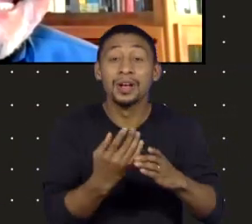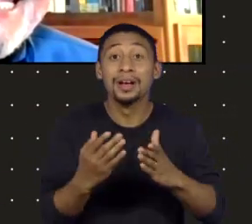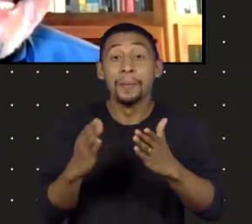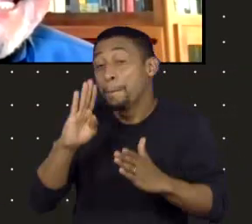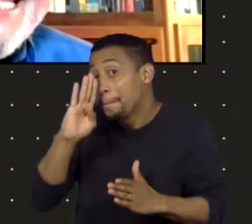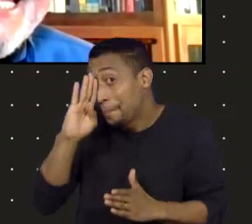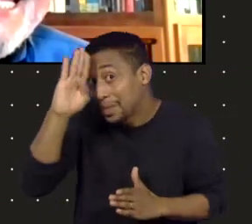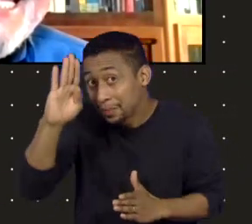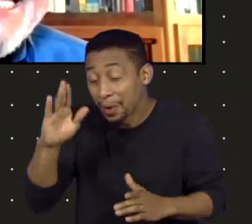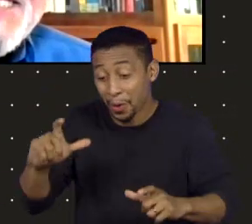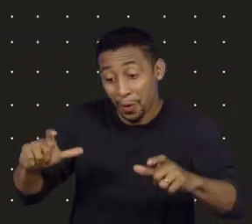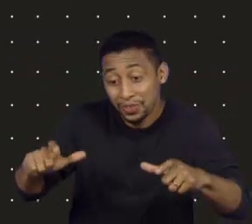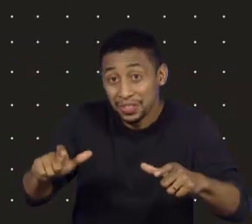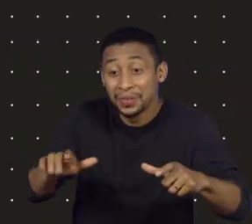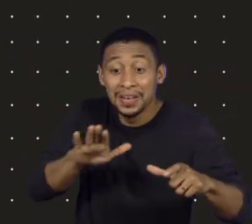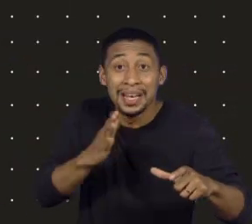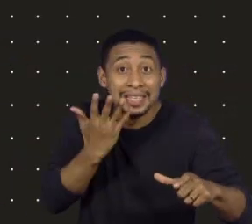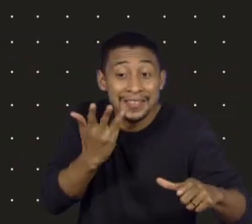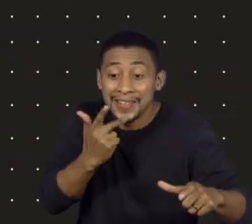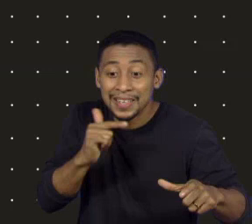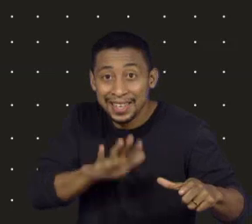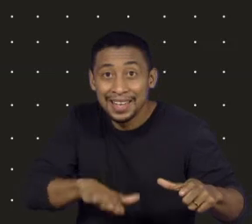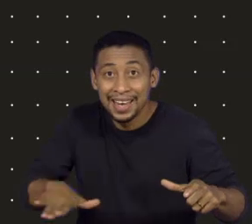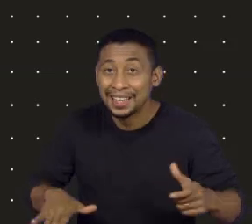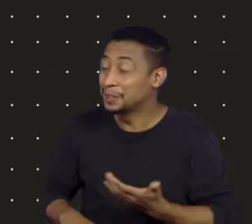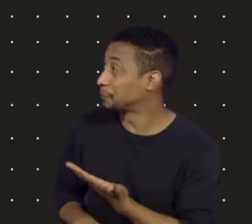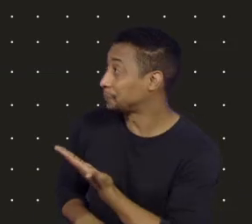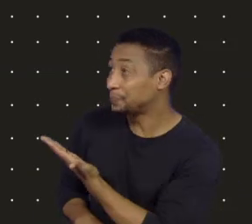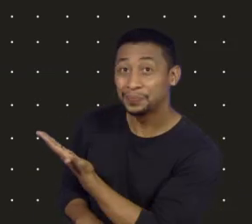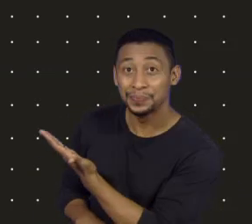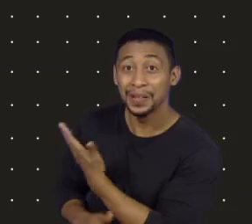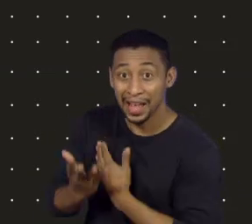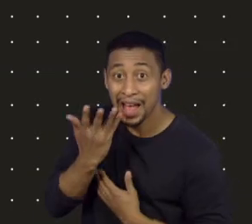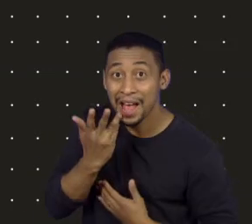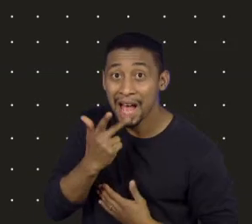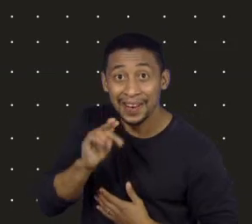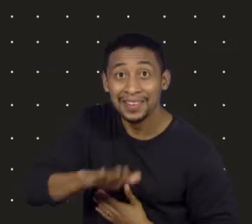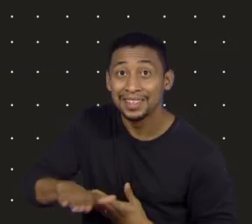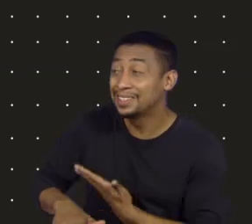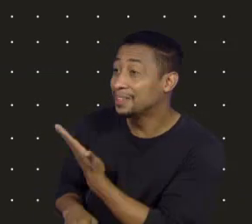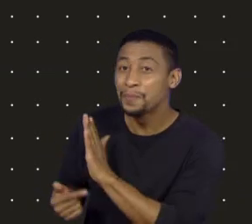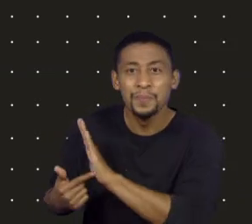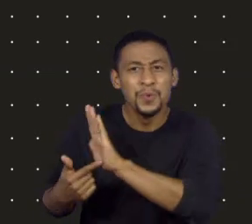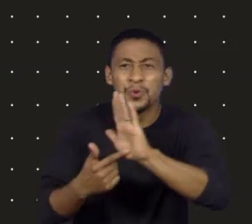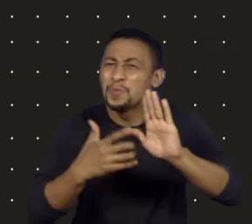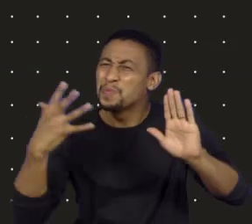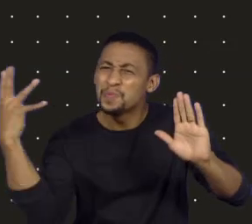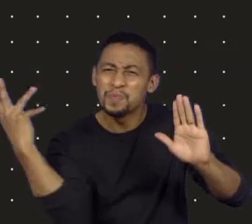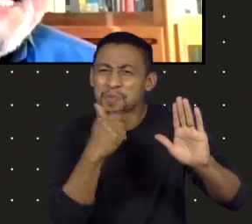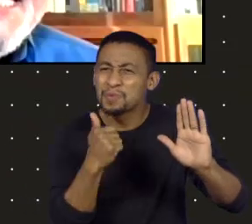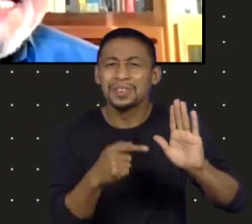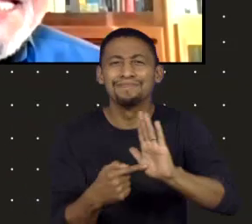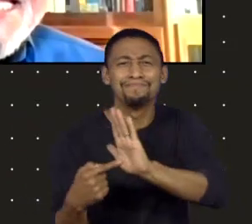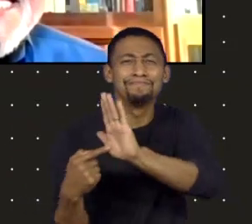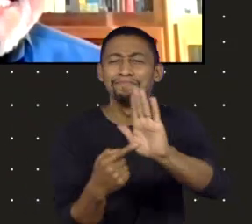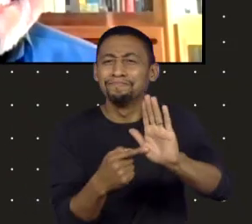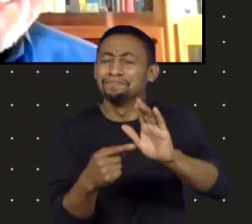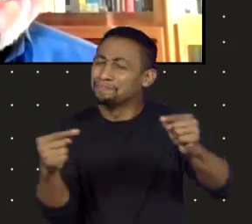aquele disco infantil, de música infantil, que os shows foram uma beleza, o disco